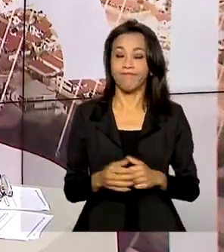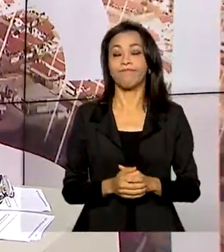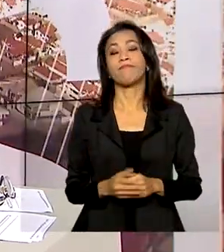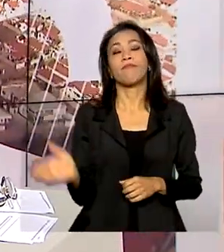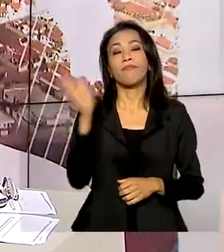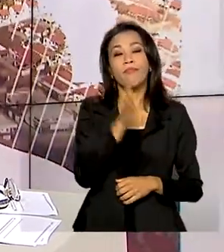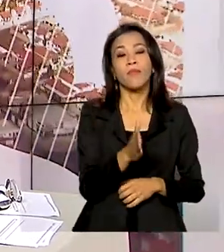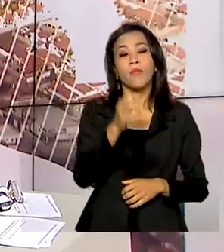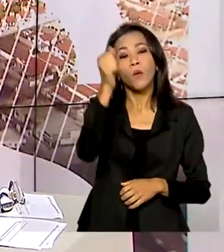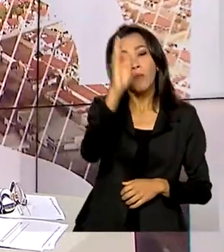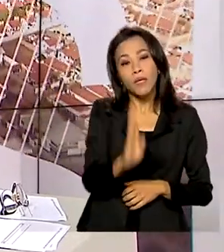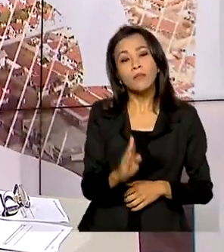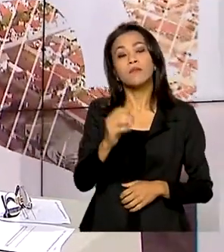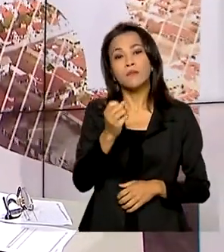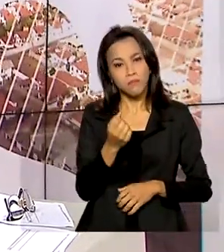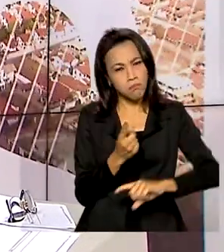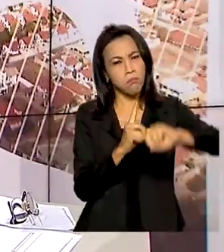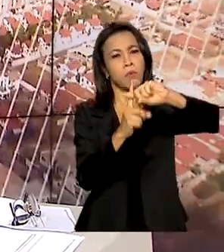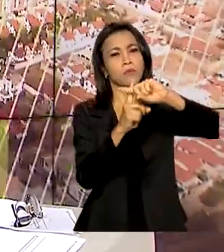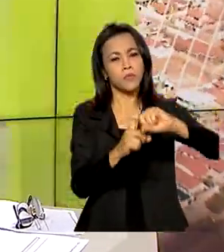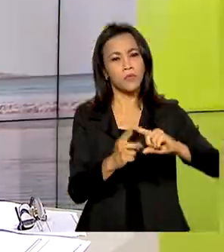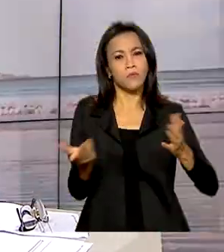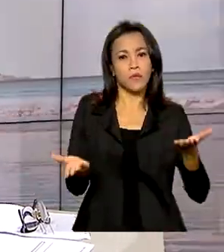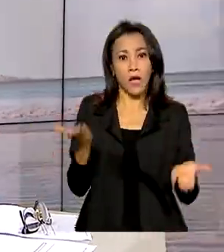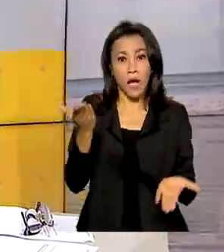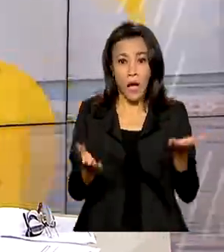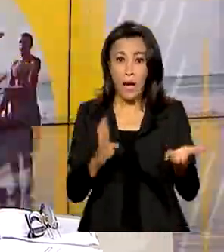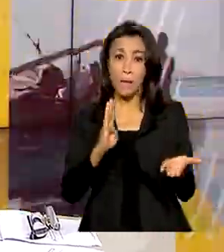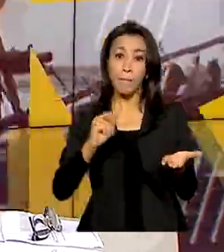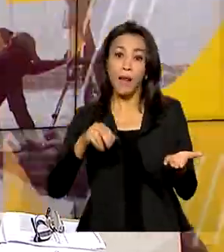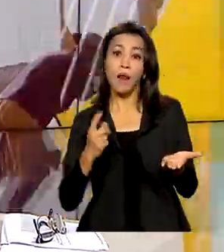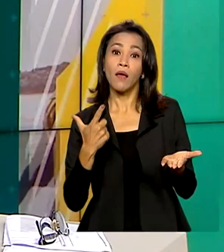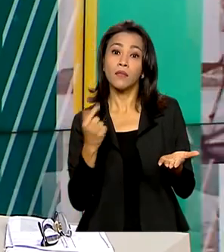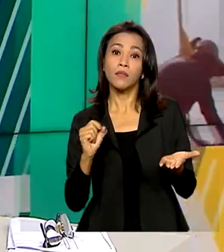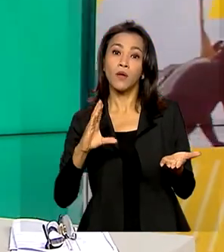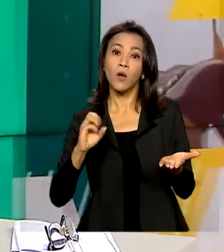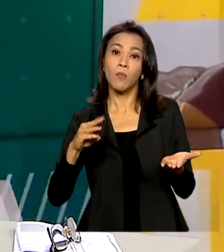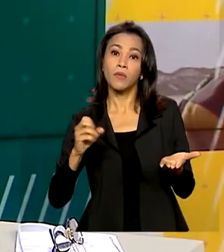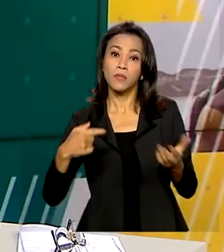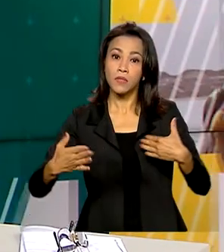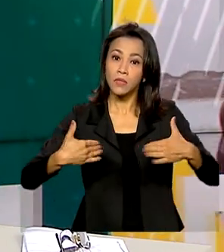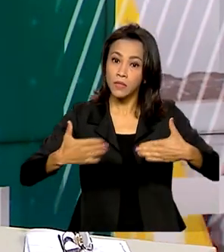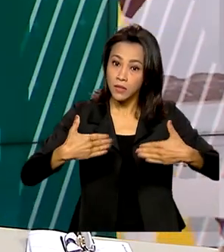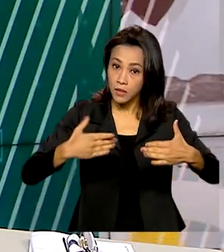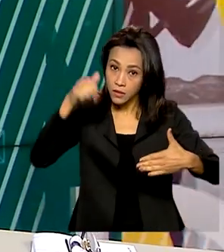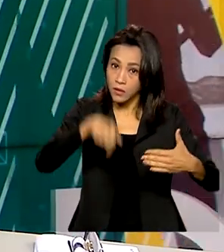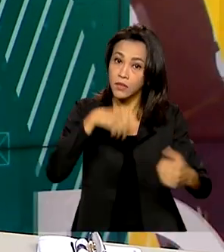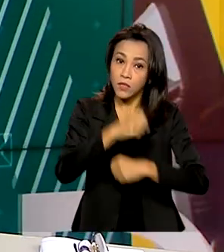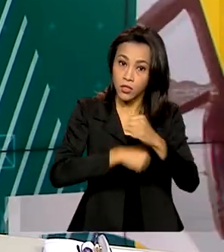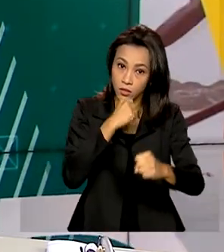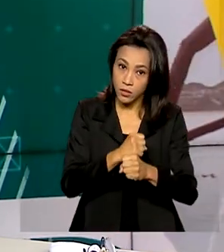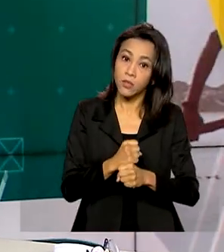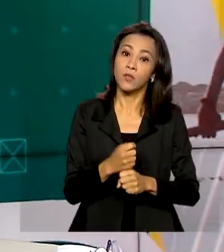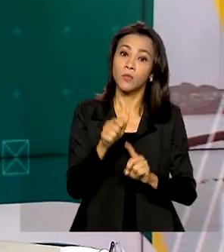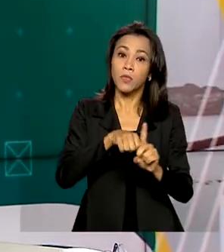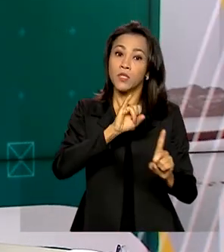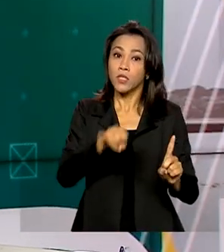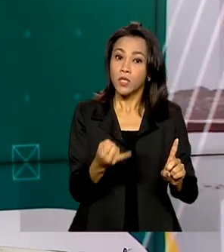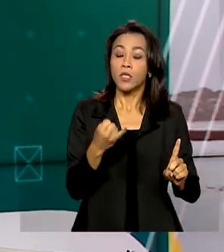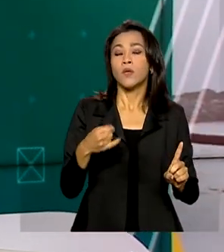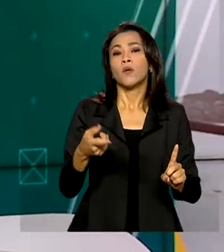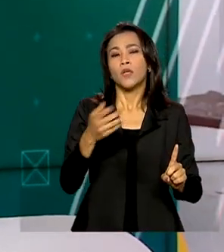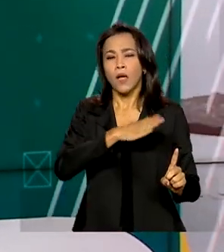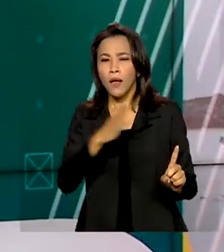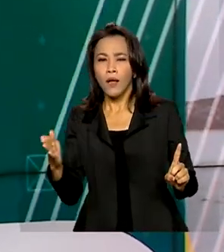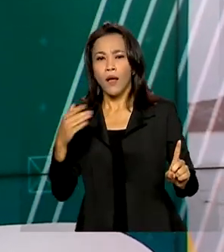e o Brasil teve saldo Positivo na balança comercial de Janeiro a agosto deste ano a tendência de superarvit nas